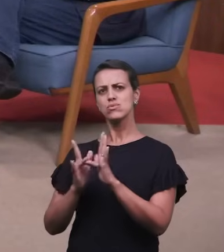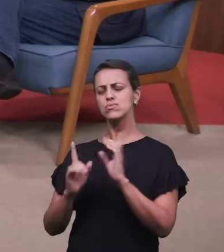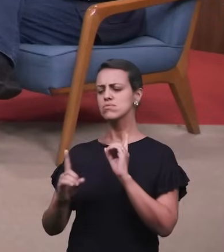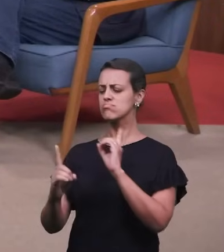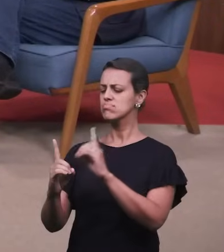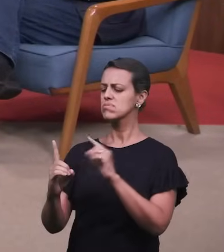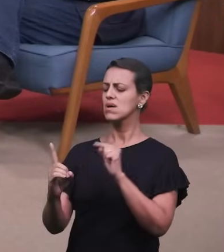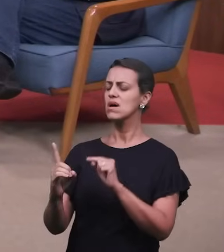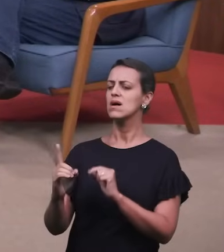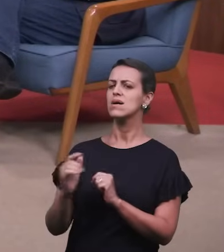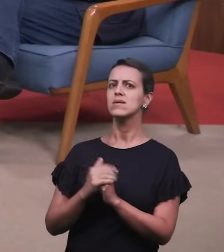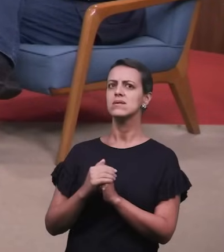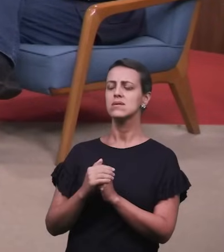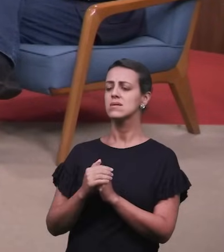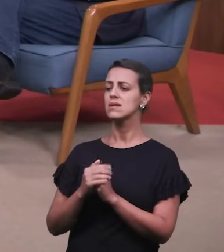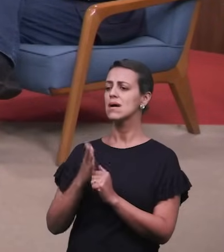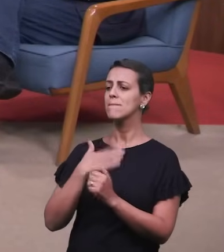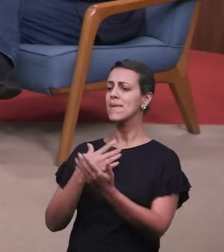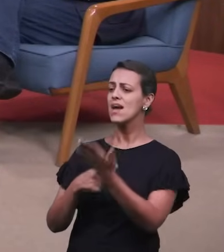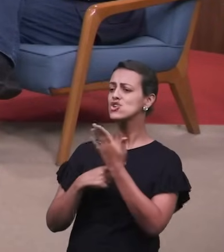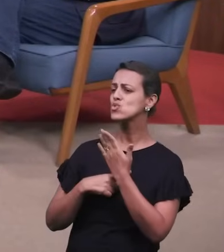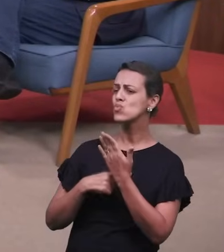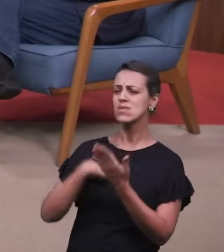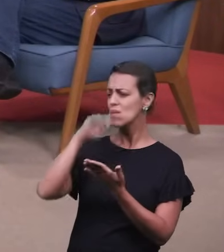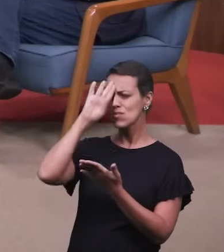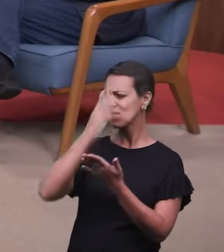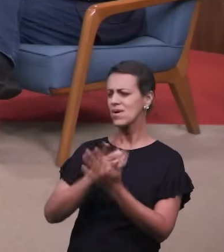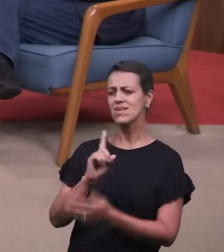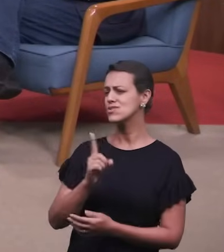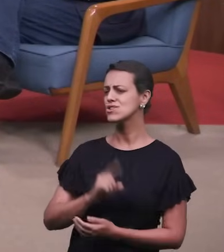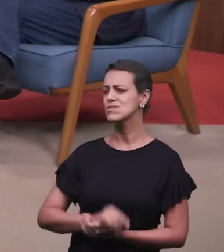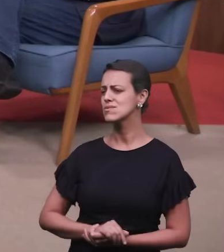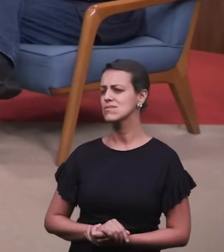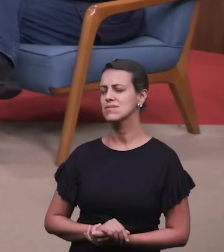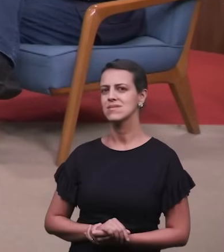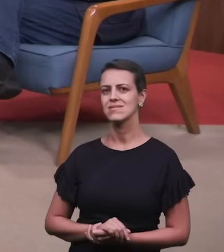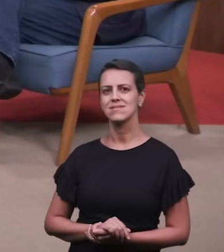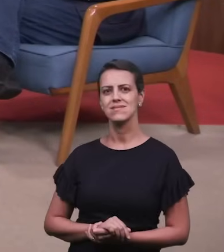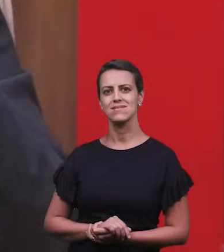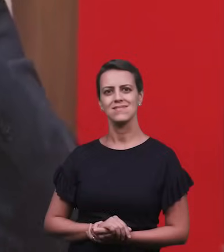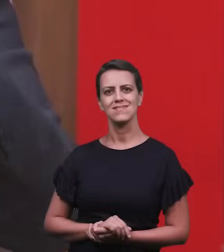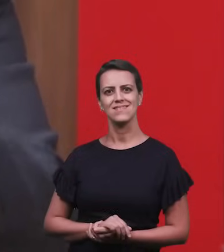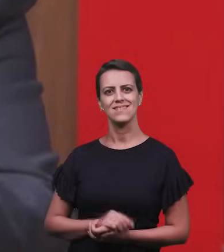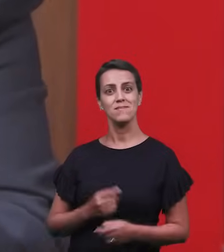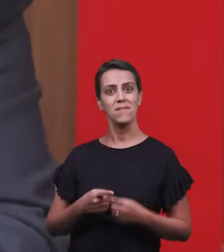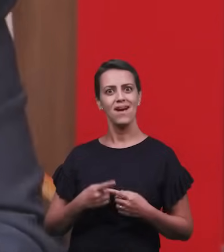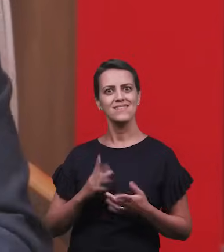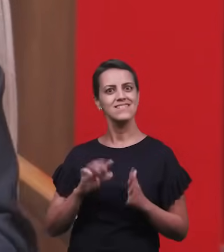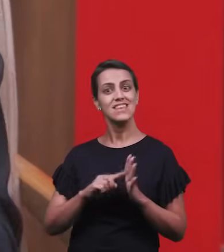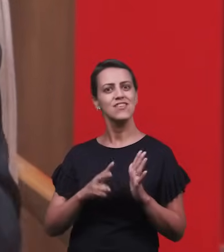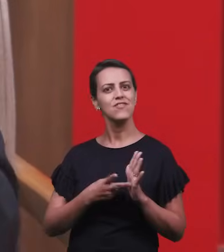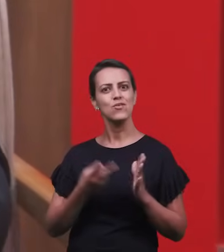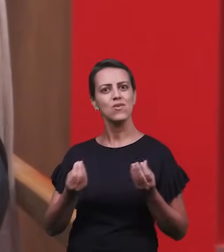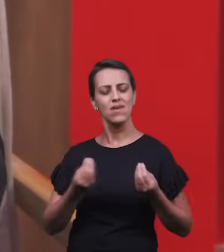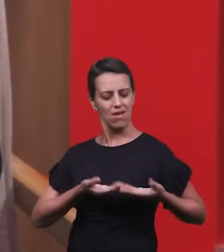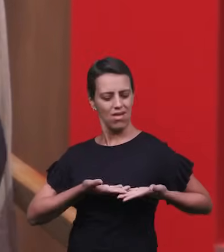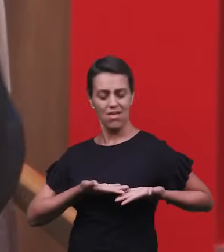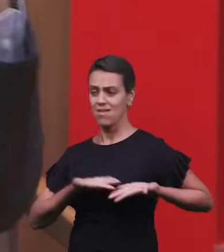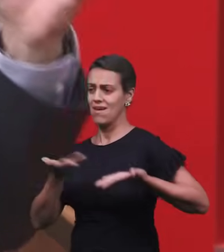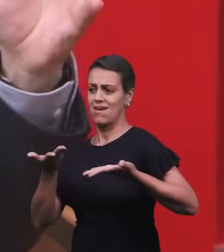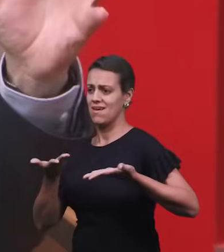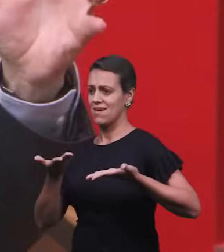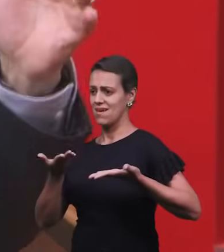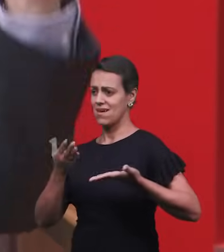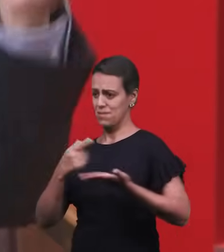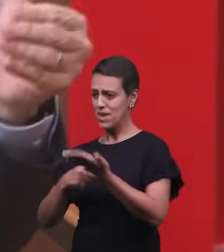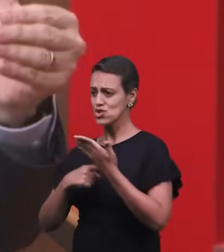fala: você crê? Ele fala: me ajuda na minha incredulidade. É. Quando alguém se entrega ao Senhor: Senhor, eu estou